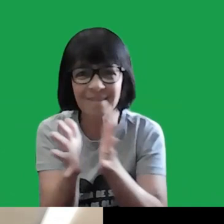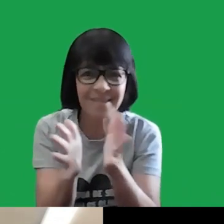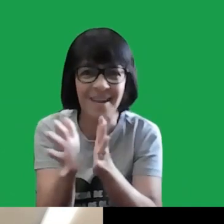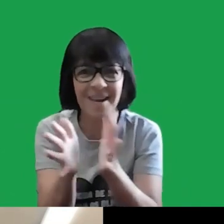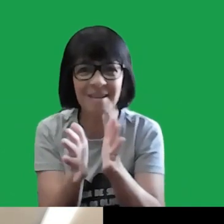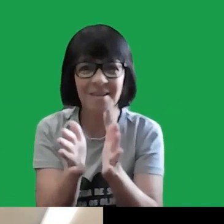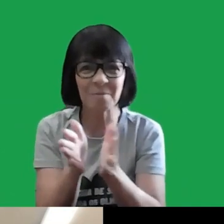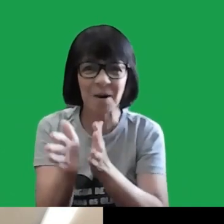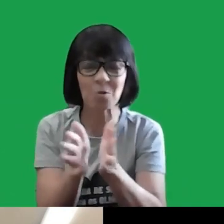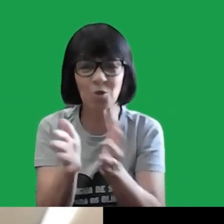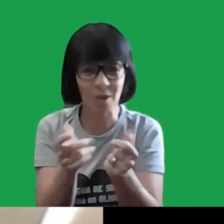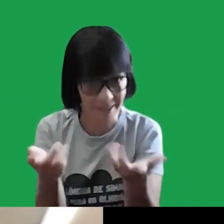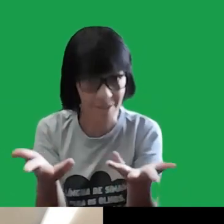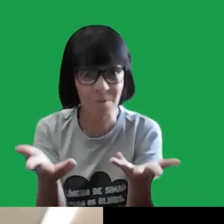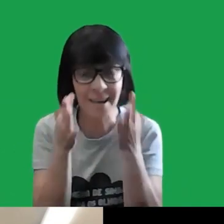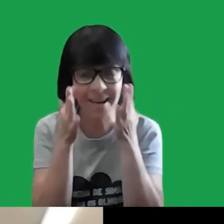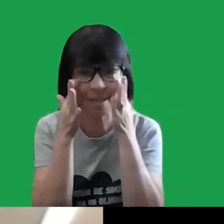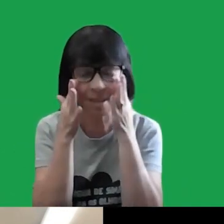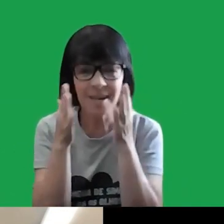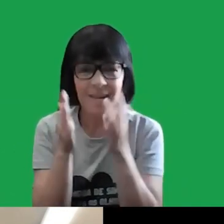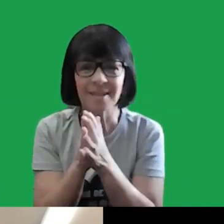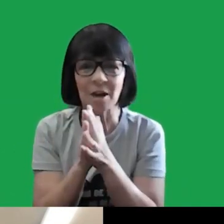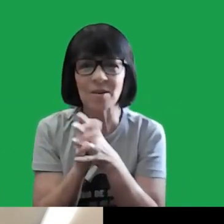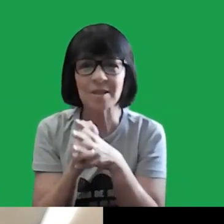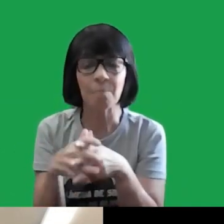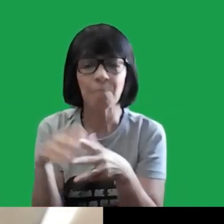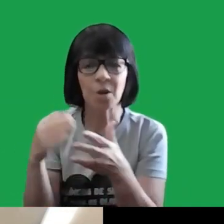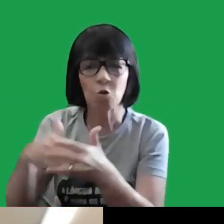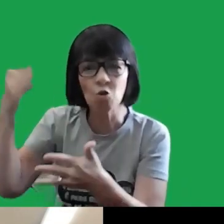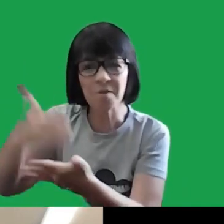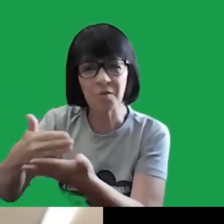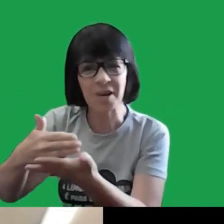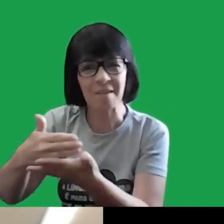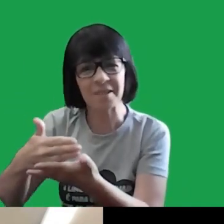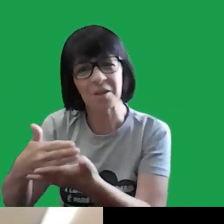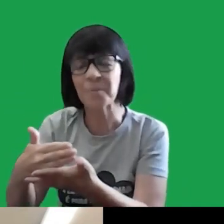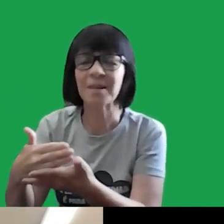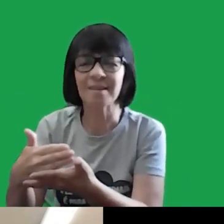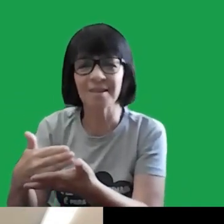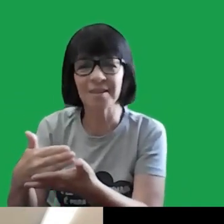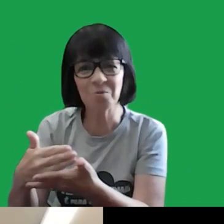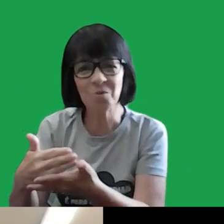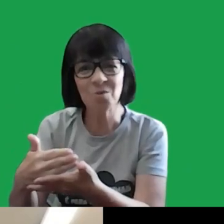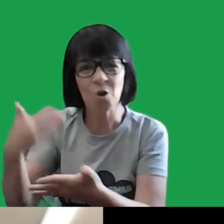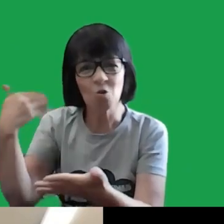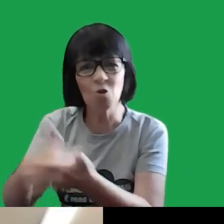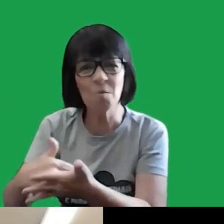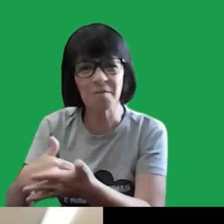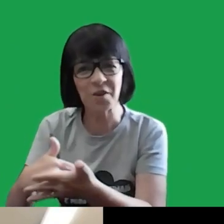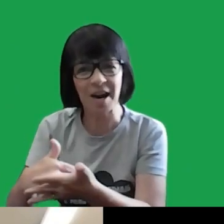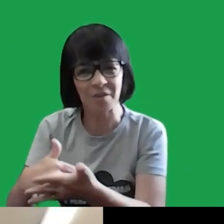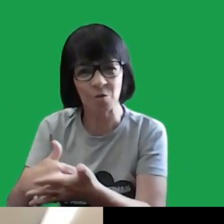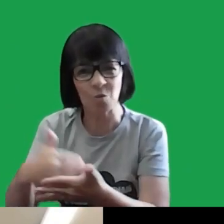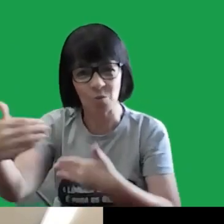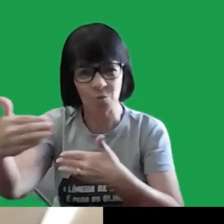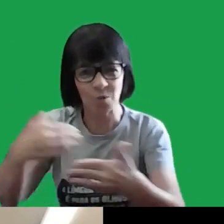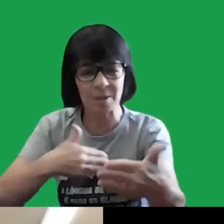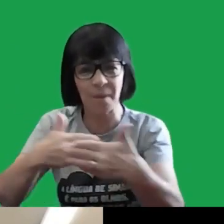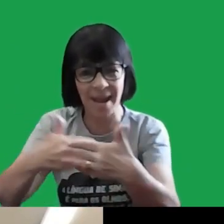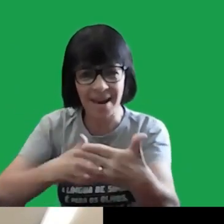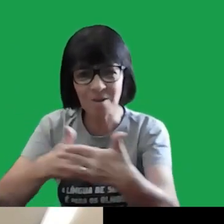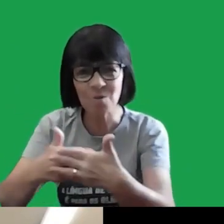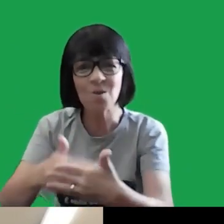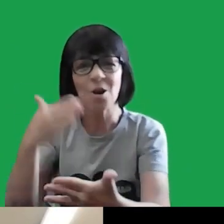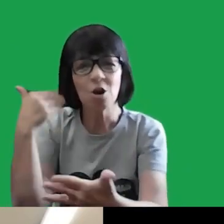dava uma, né, uma controlada no inglês. Então, assim, uma ficava interpretando, uma ficava